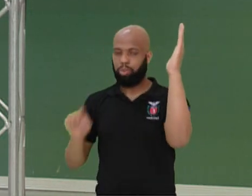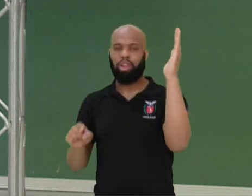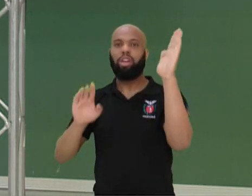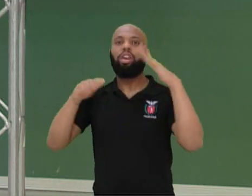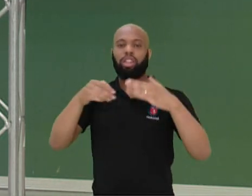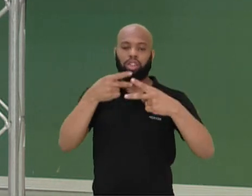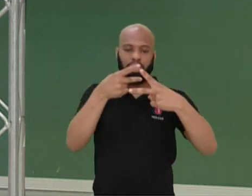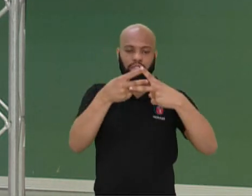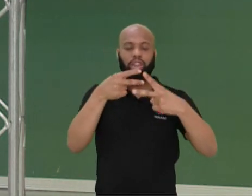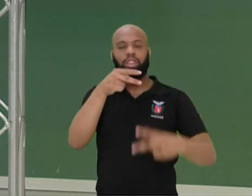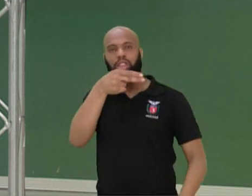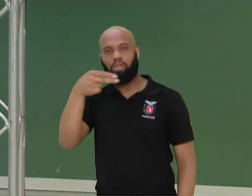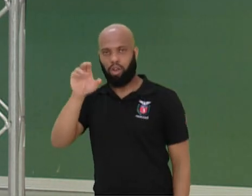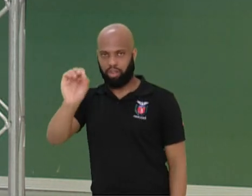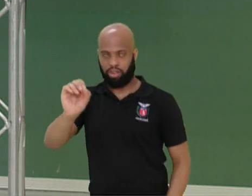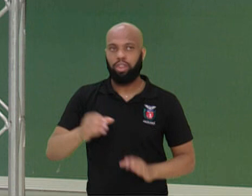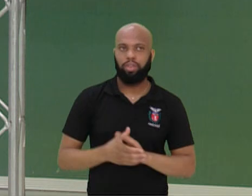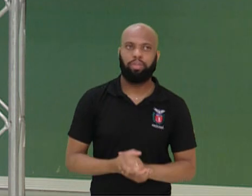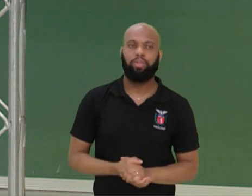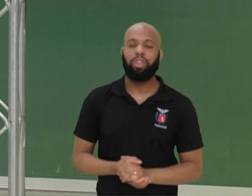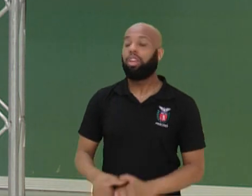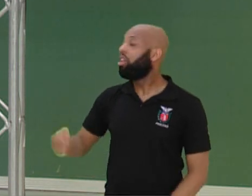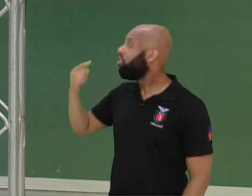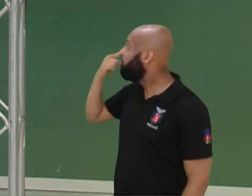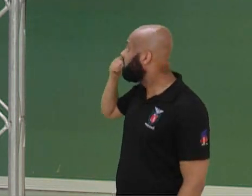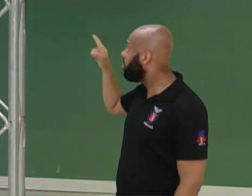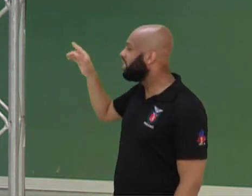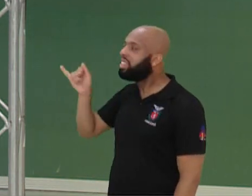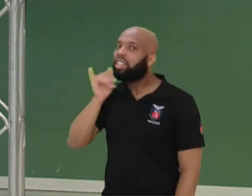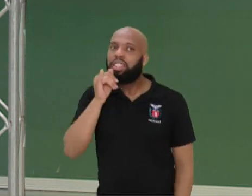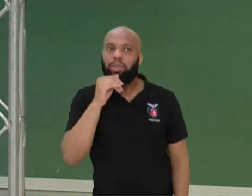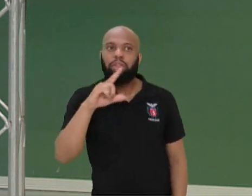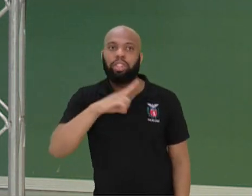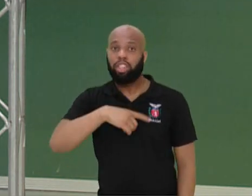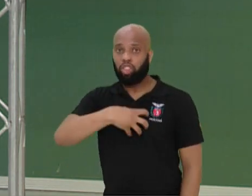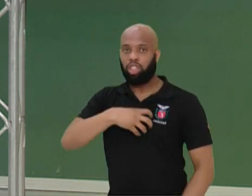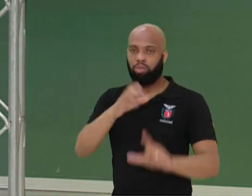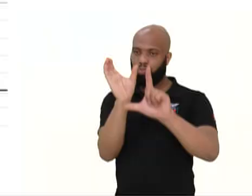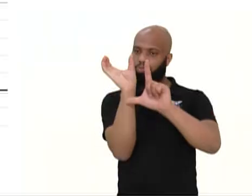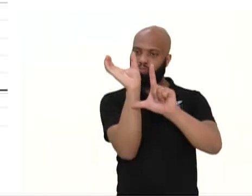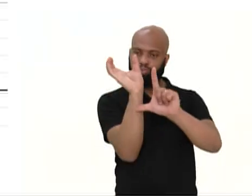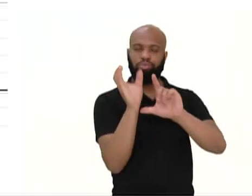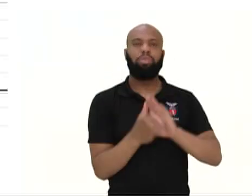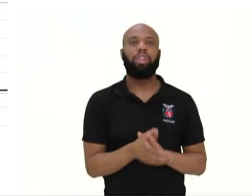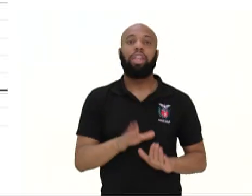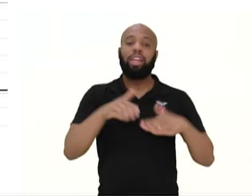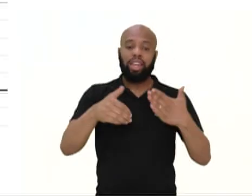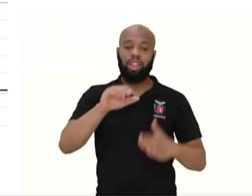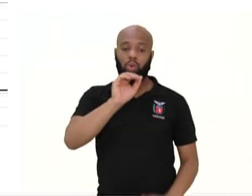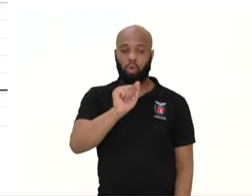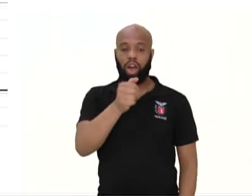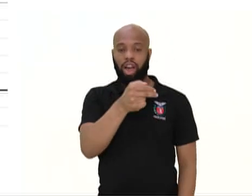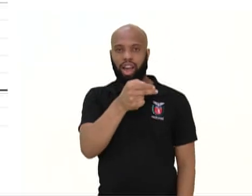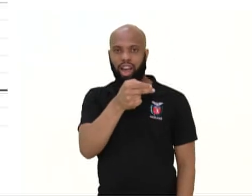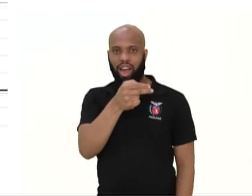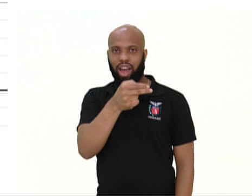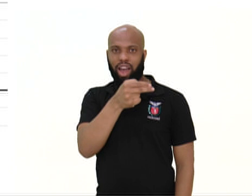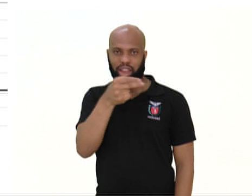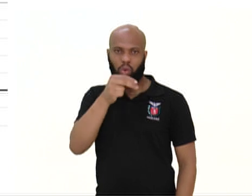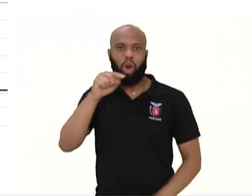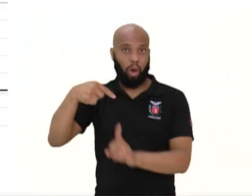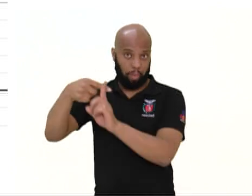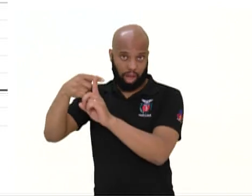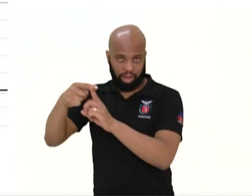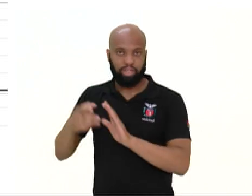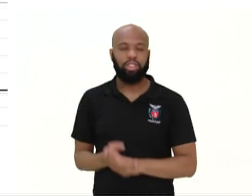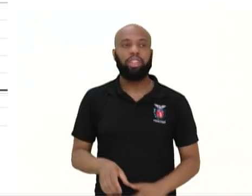a 0 quando isso acontece. E esse caso aqui, ó, concavidade voltada para cima, o meu A é positivo, né?